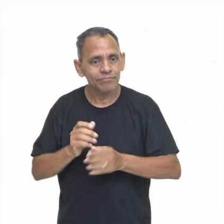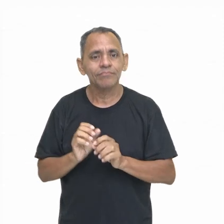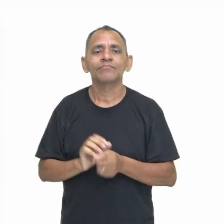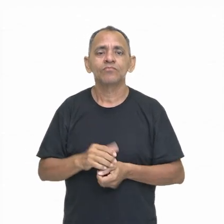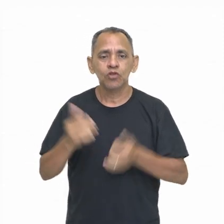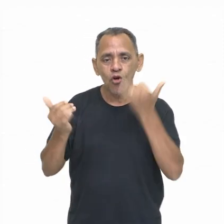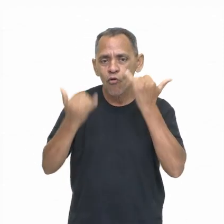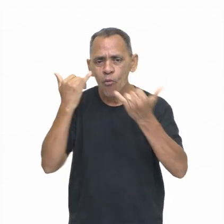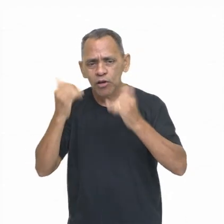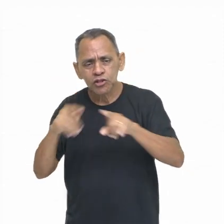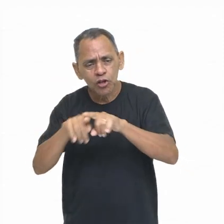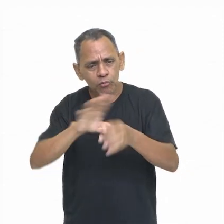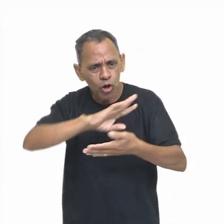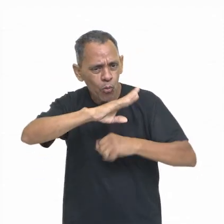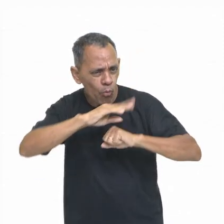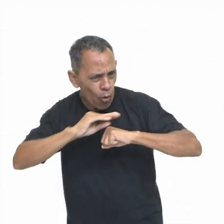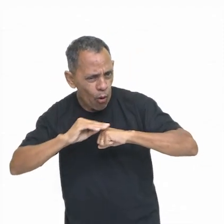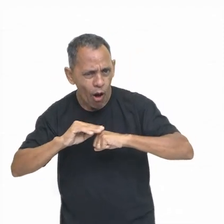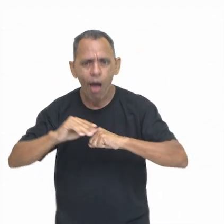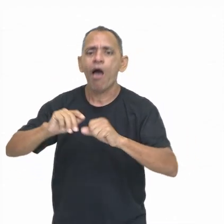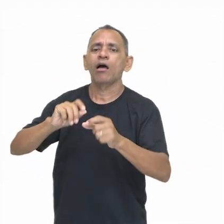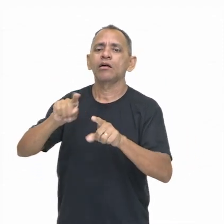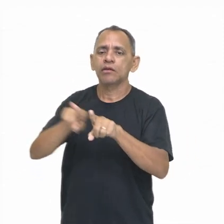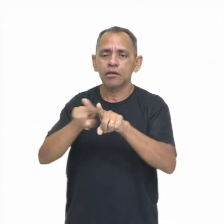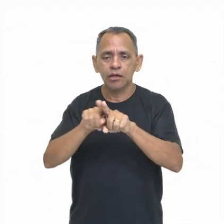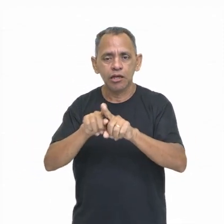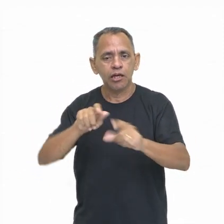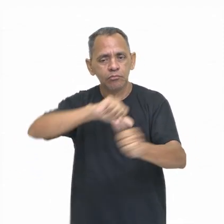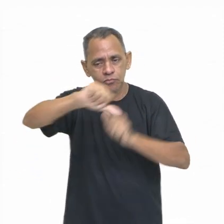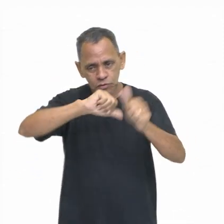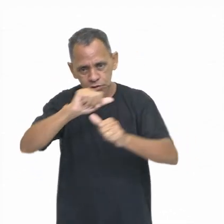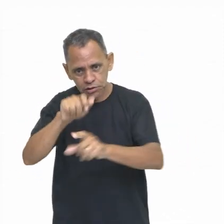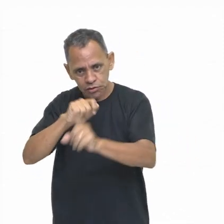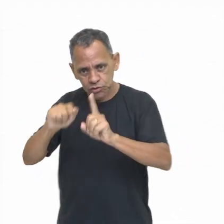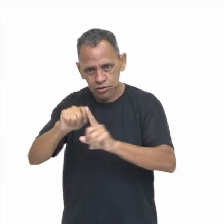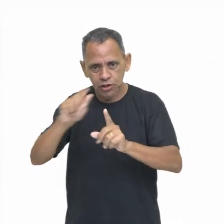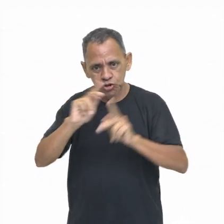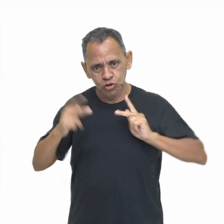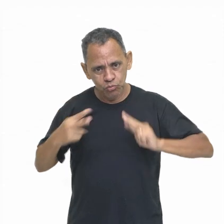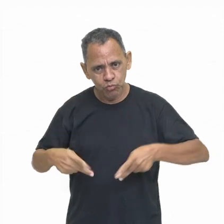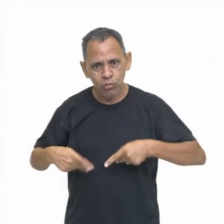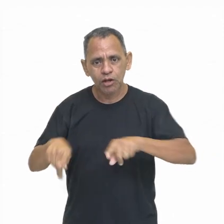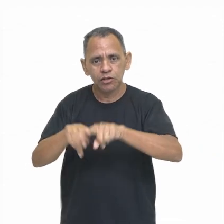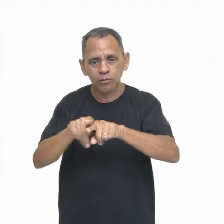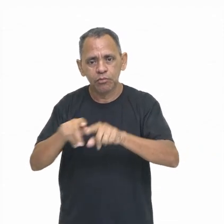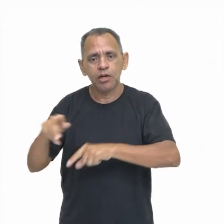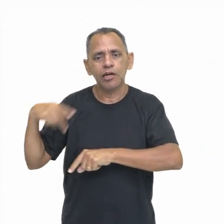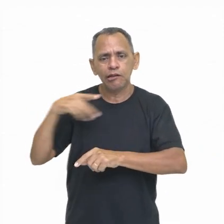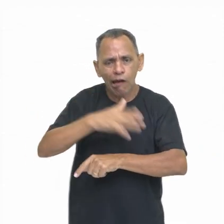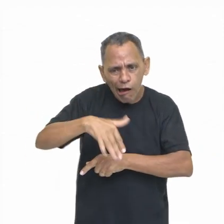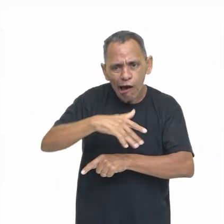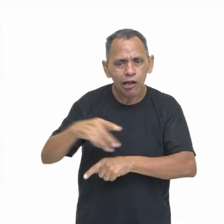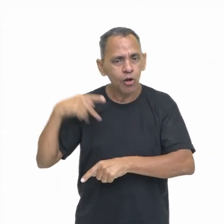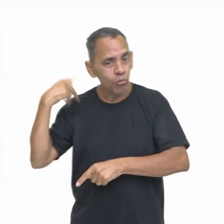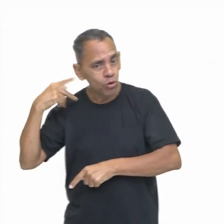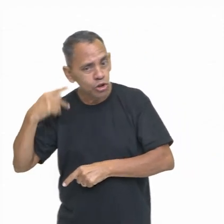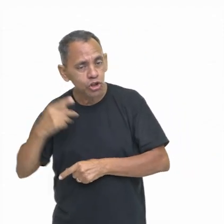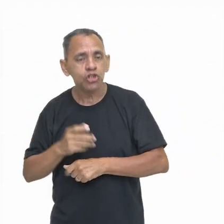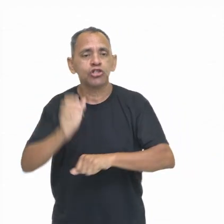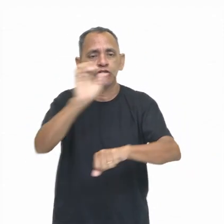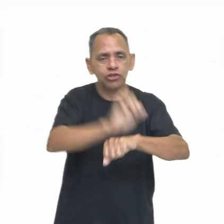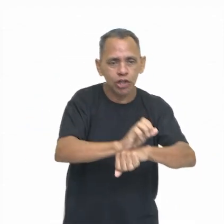constituição e transformação de diferentes sociedades humanas e suas formas de organização política. Estado,